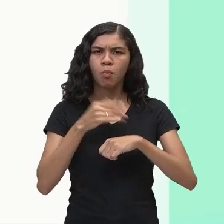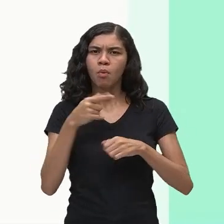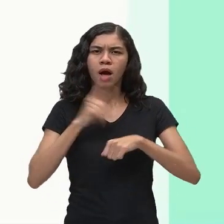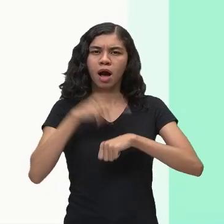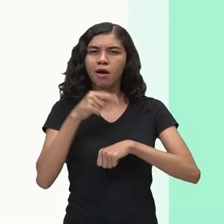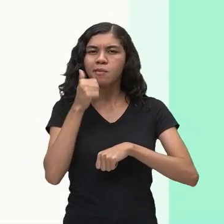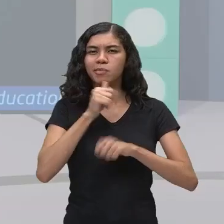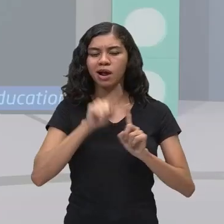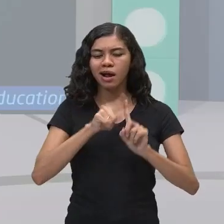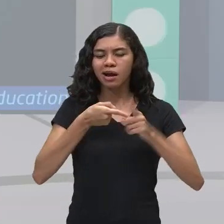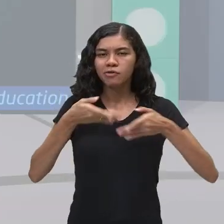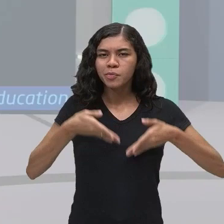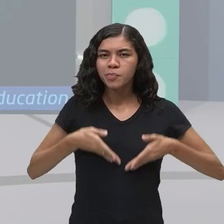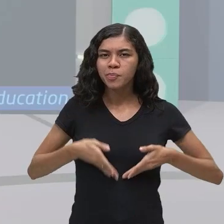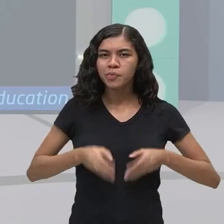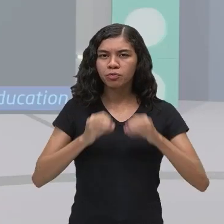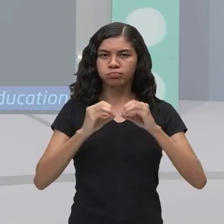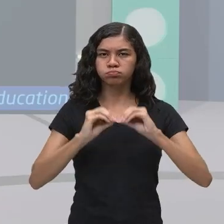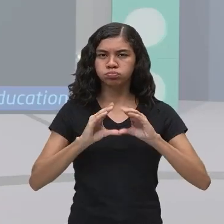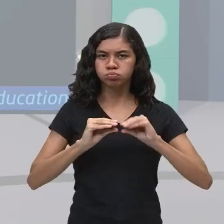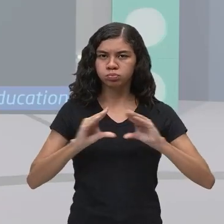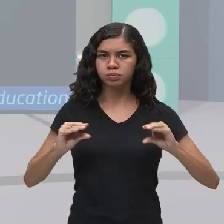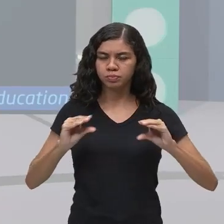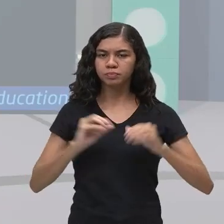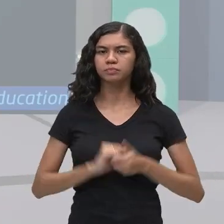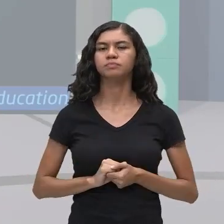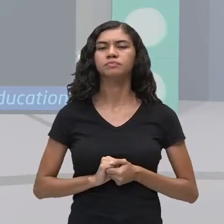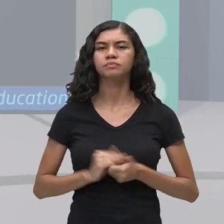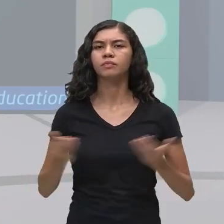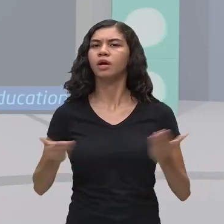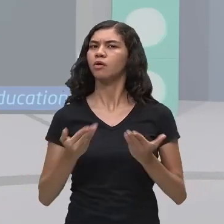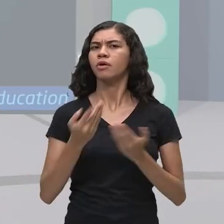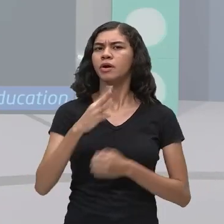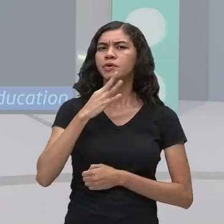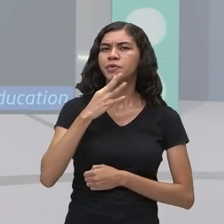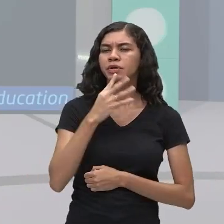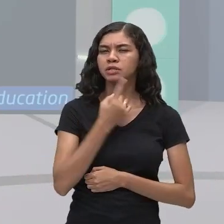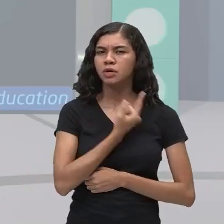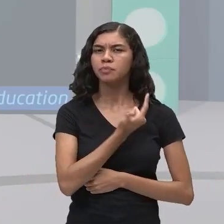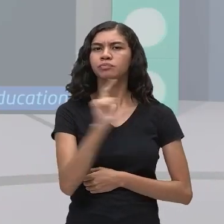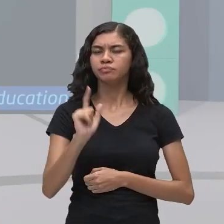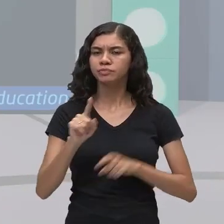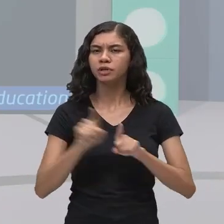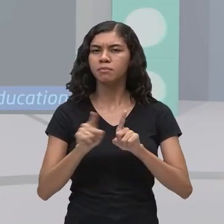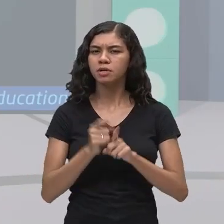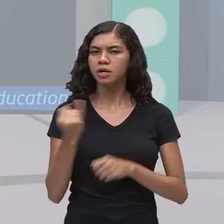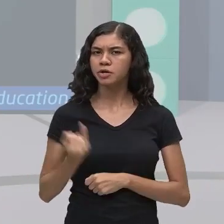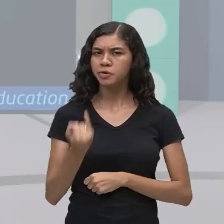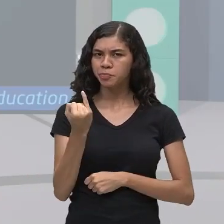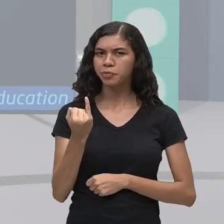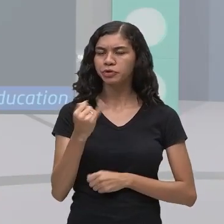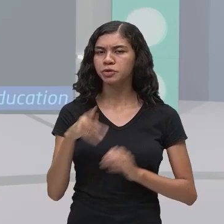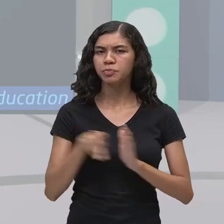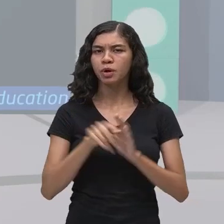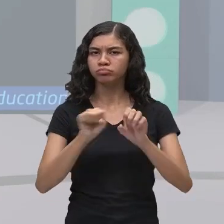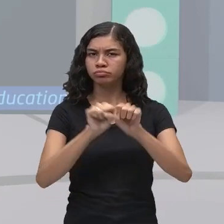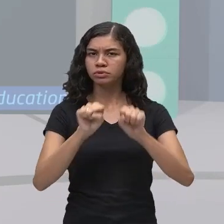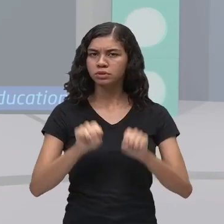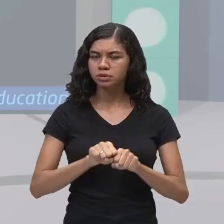parto. E agora nós vamos conhecer outra glândula que é muito importante no sistema endócrino, que é